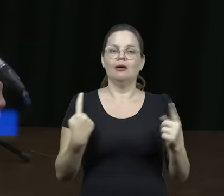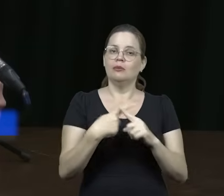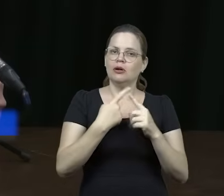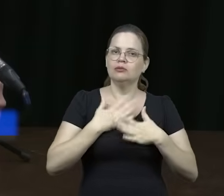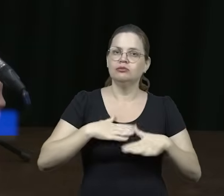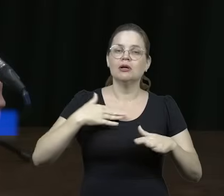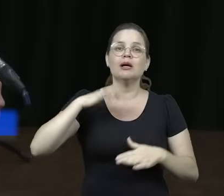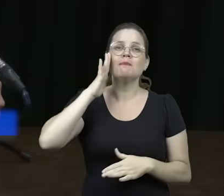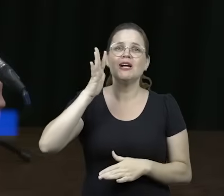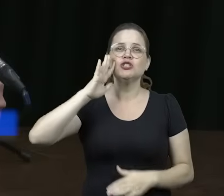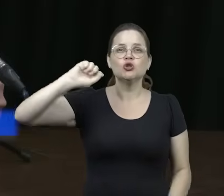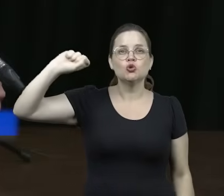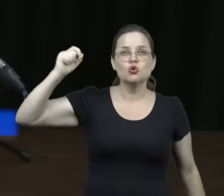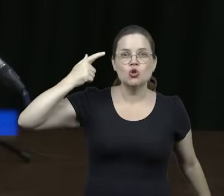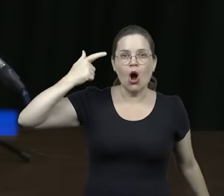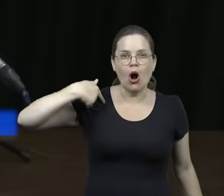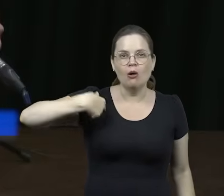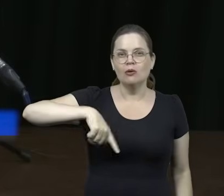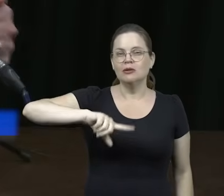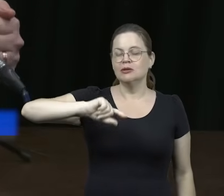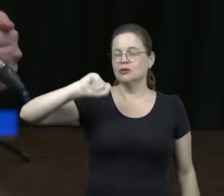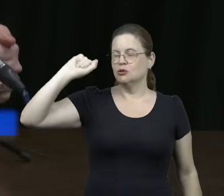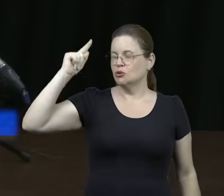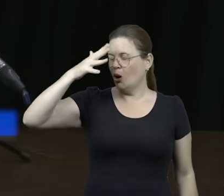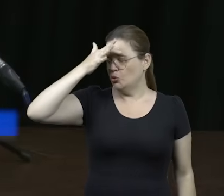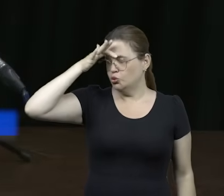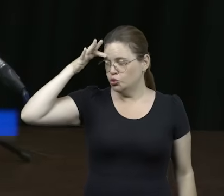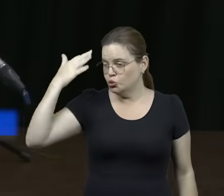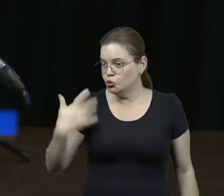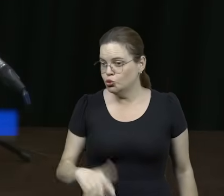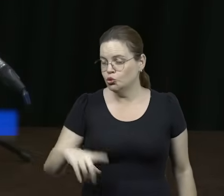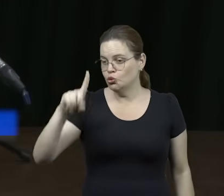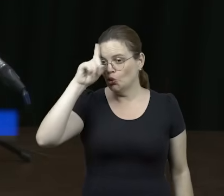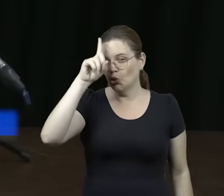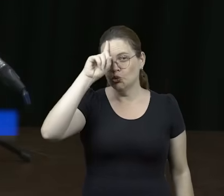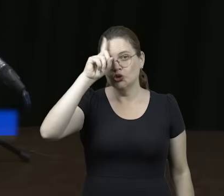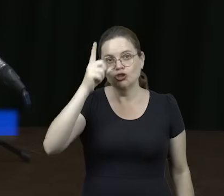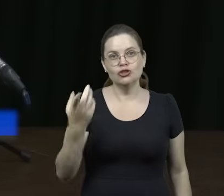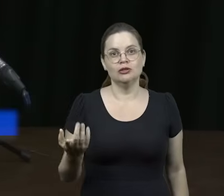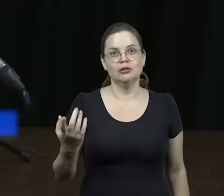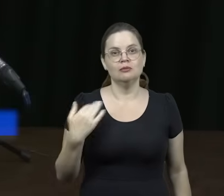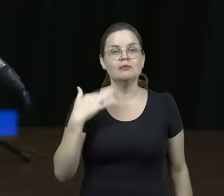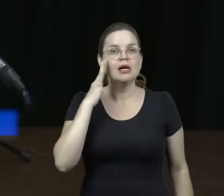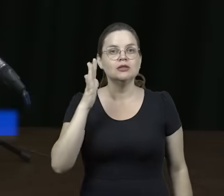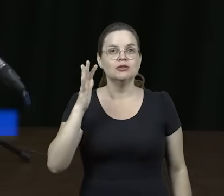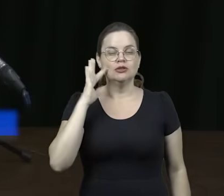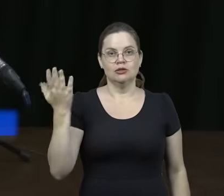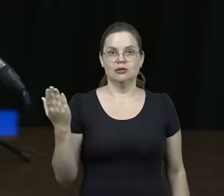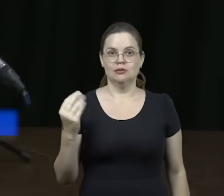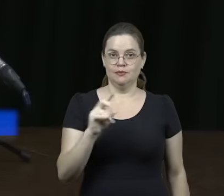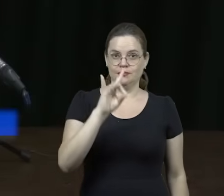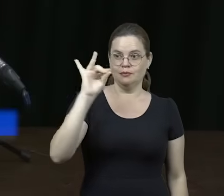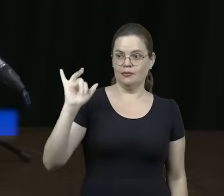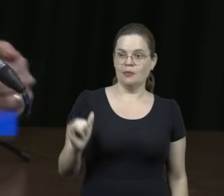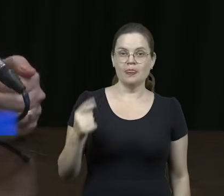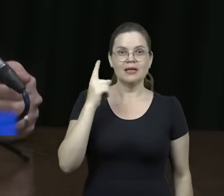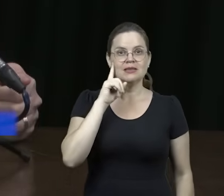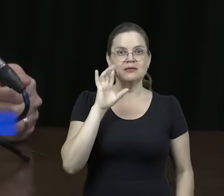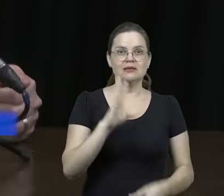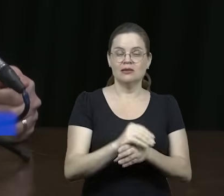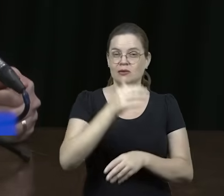imagina caminhar, né, noite e dia no sol, durante o dia, debaixo daquele